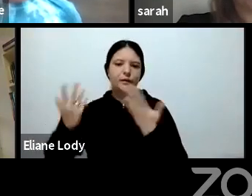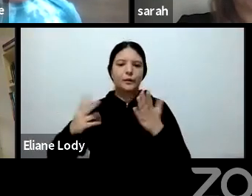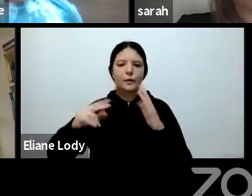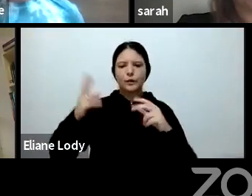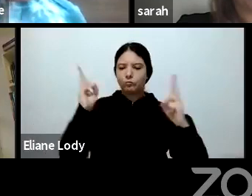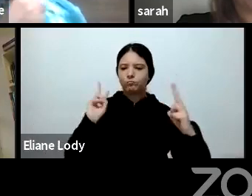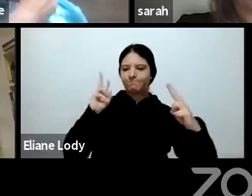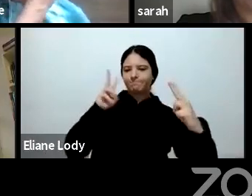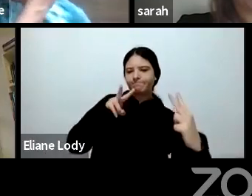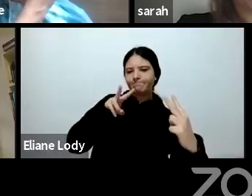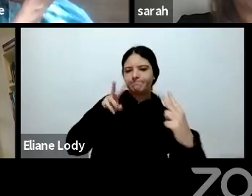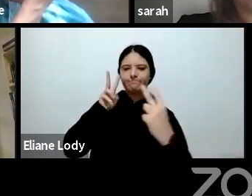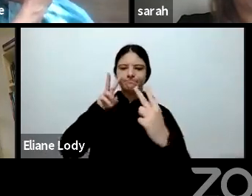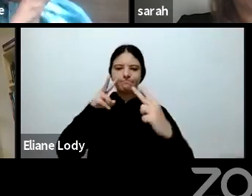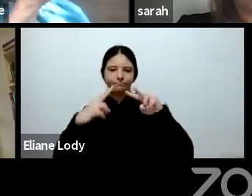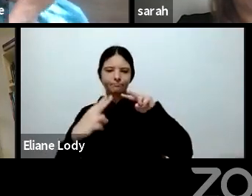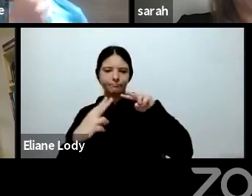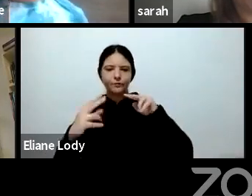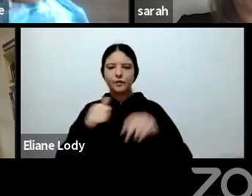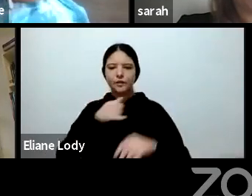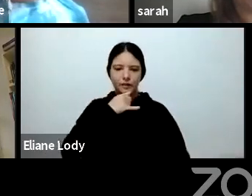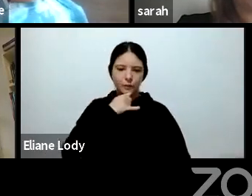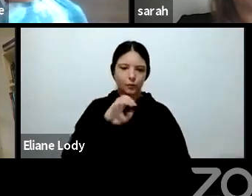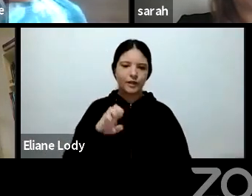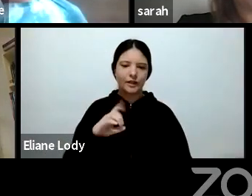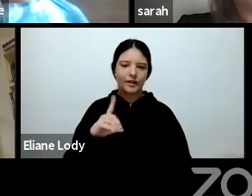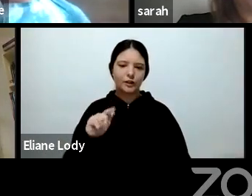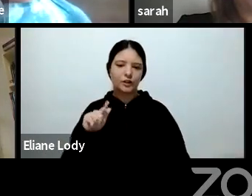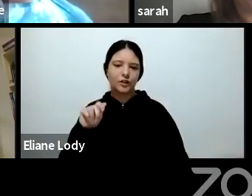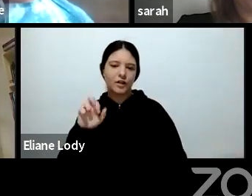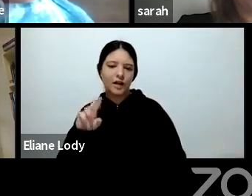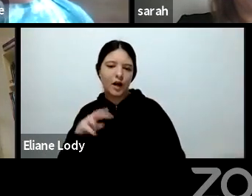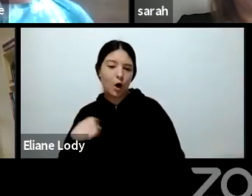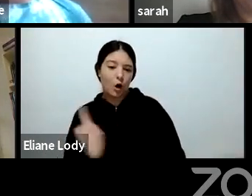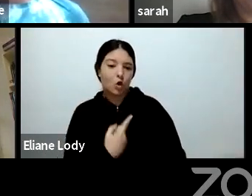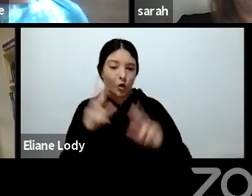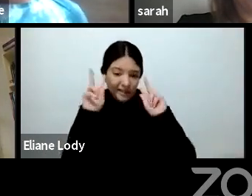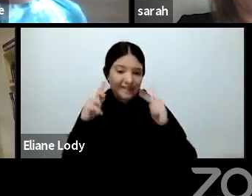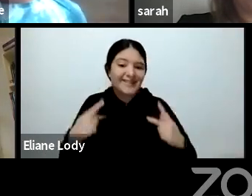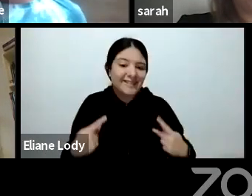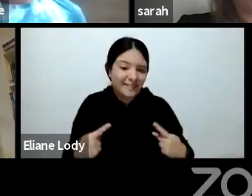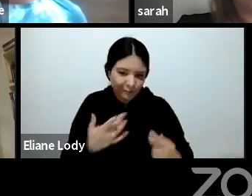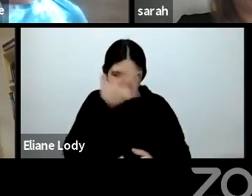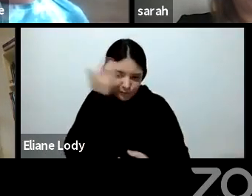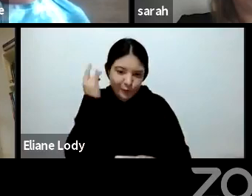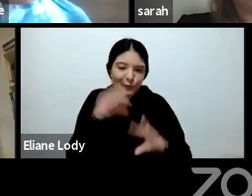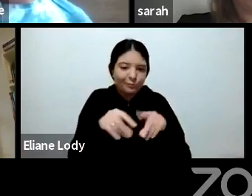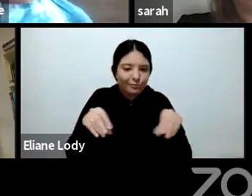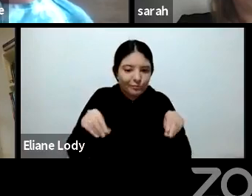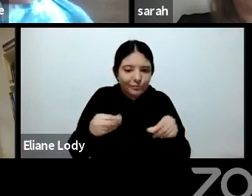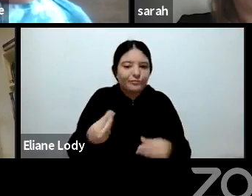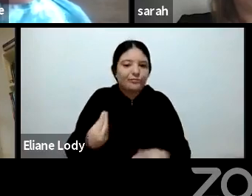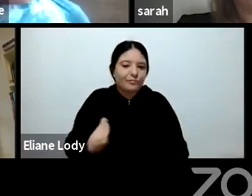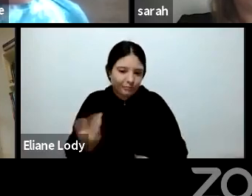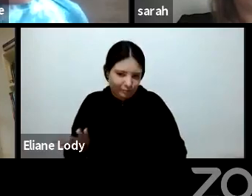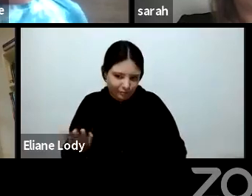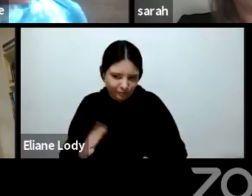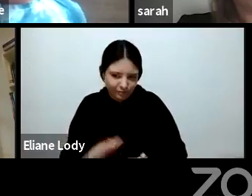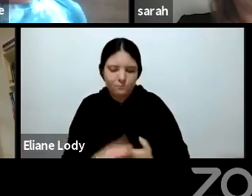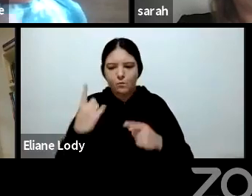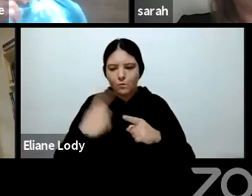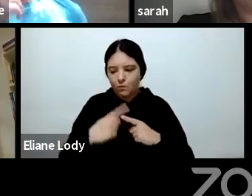como seres, né? O Edgar Morin usava esse termo, os seres terrenos, né? Como seres terrenos, né? Porque a gente tem que